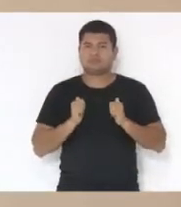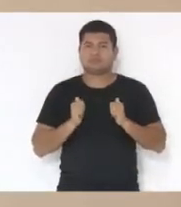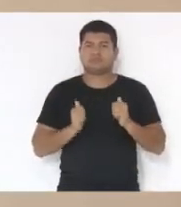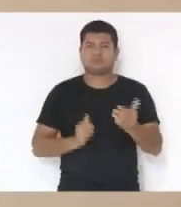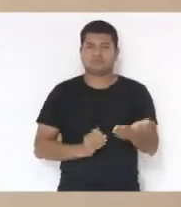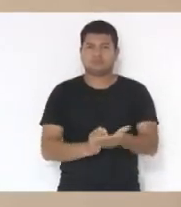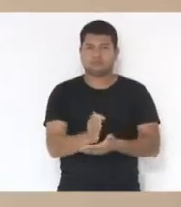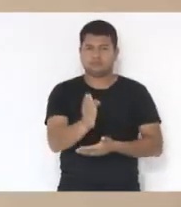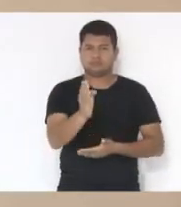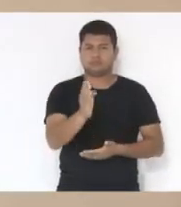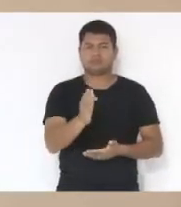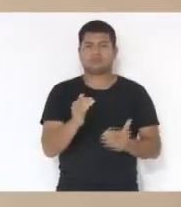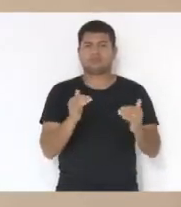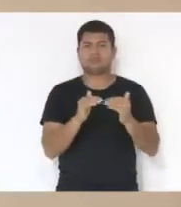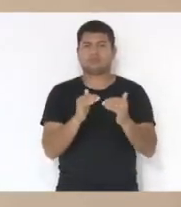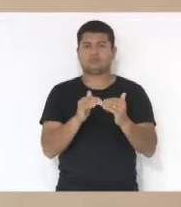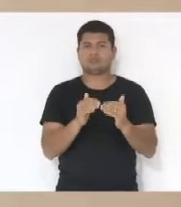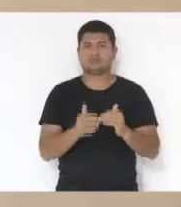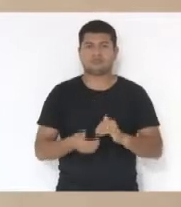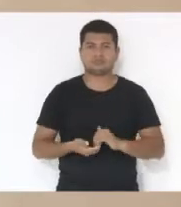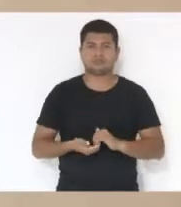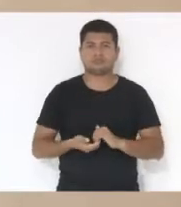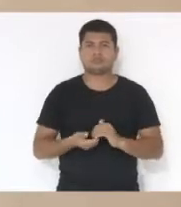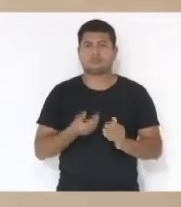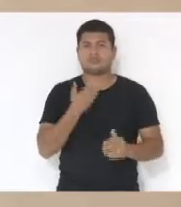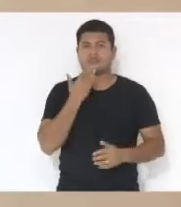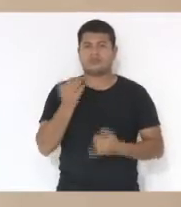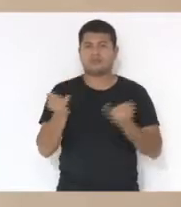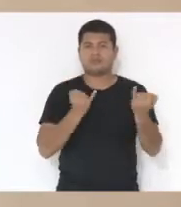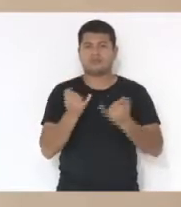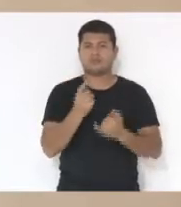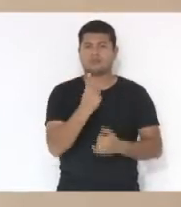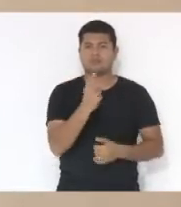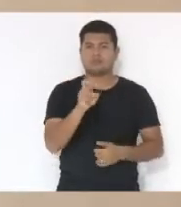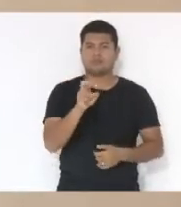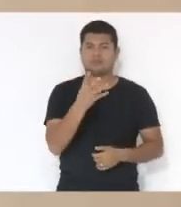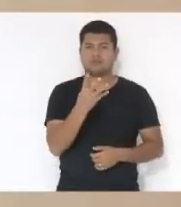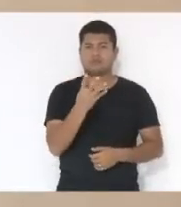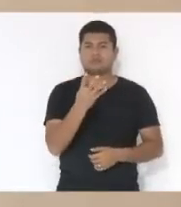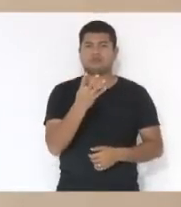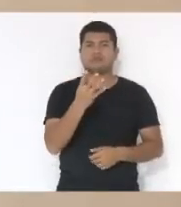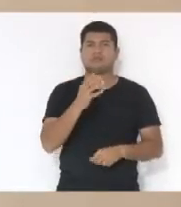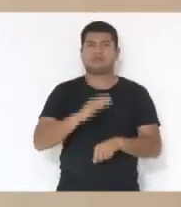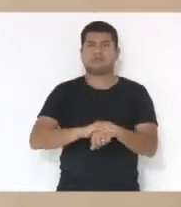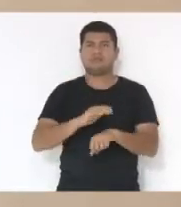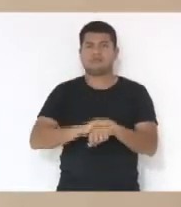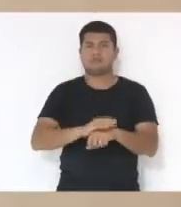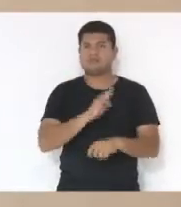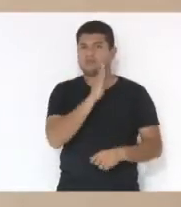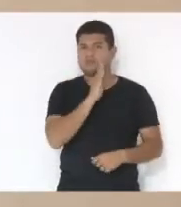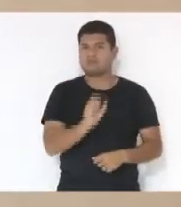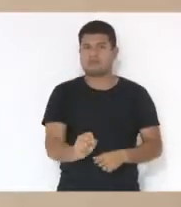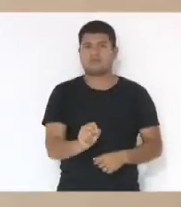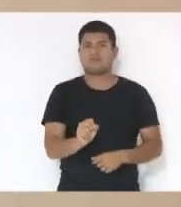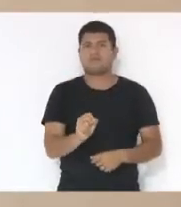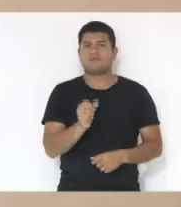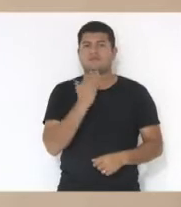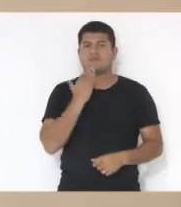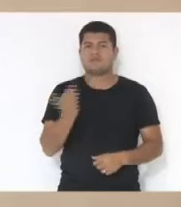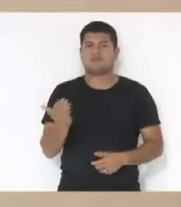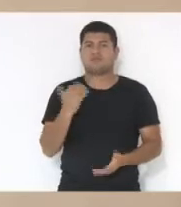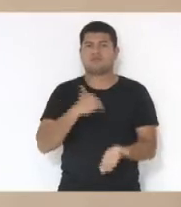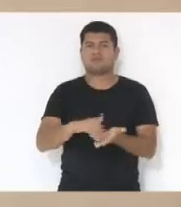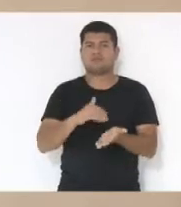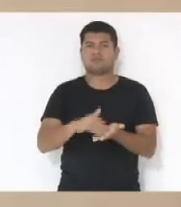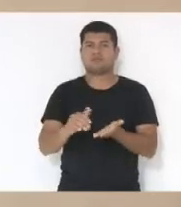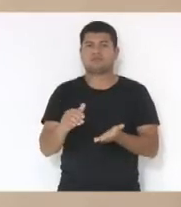encontram. Aprovado por unanimidade. Pedido de informação 154, autor deputado Bruno Souza, solicitando ao secretário de Estado